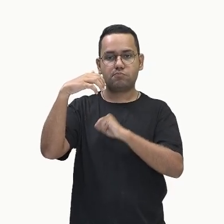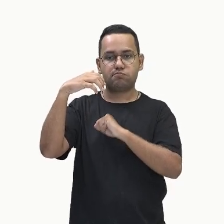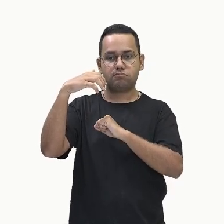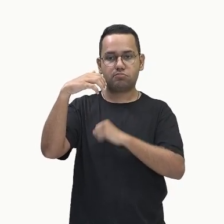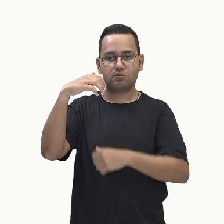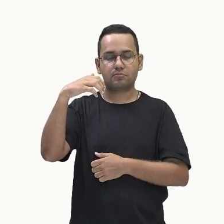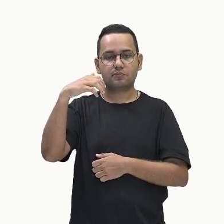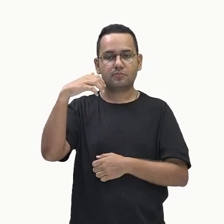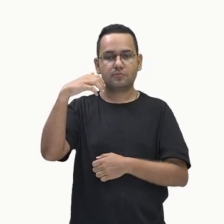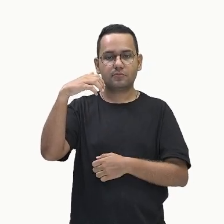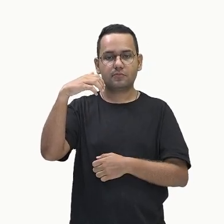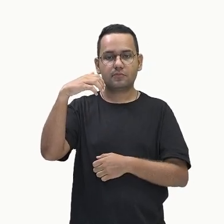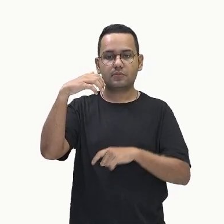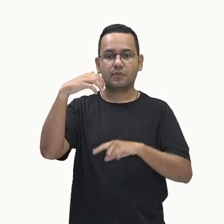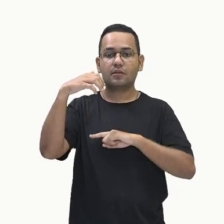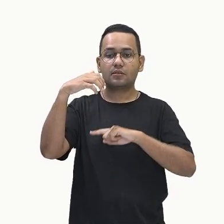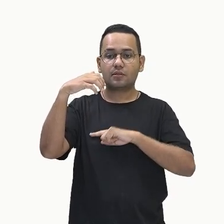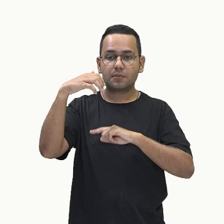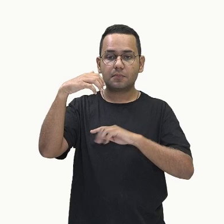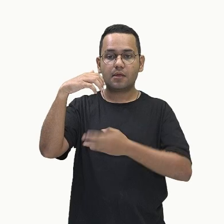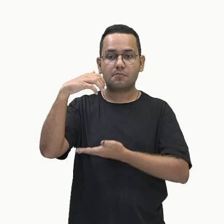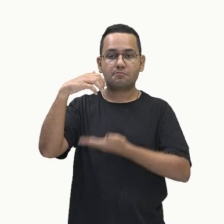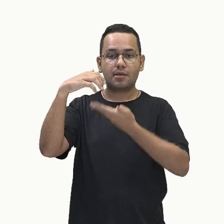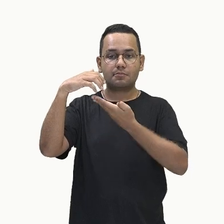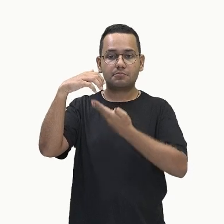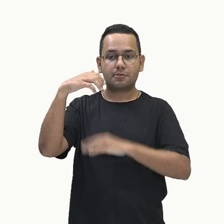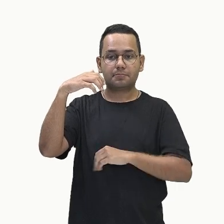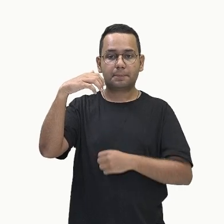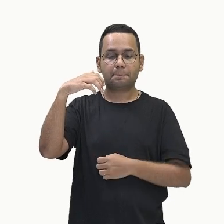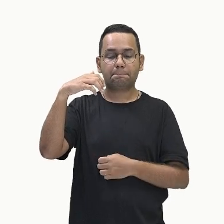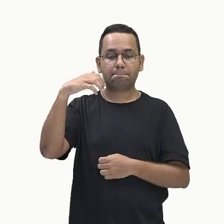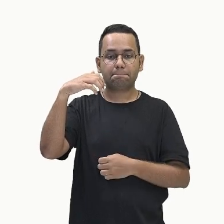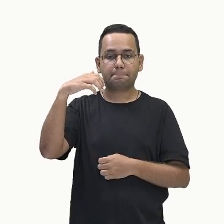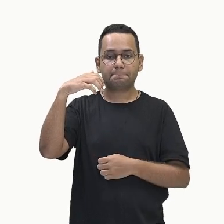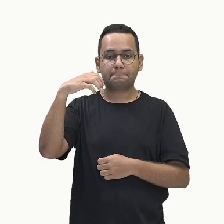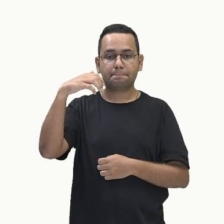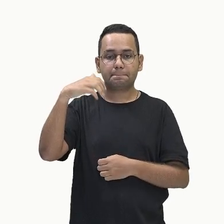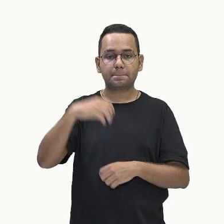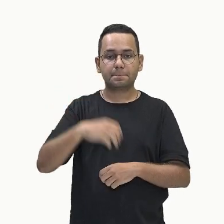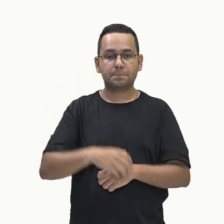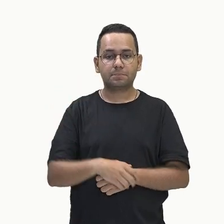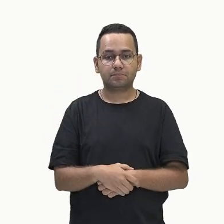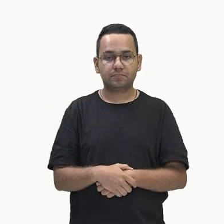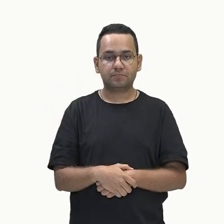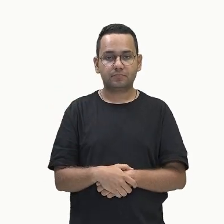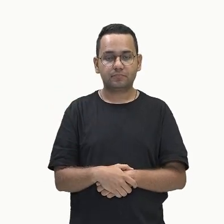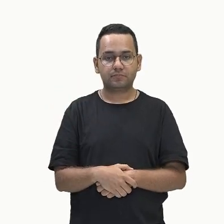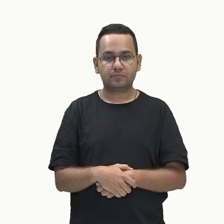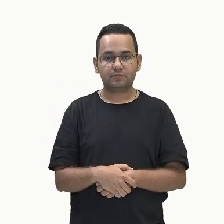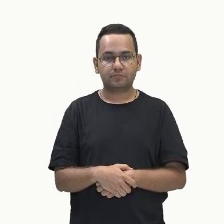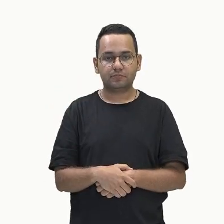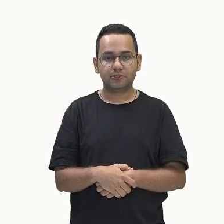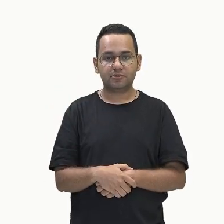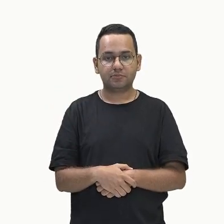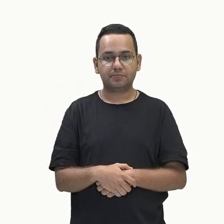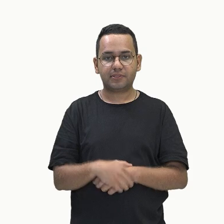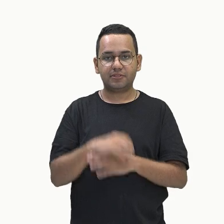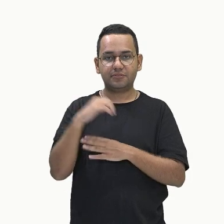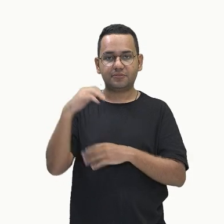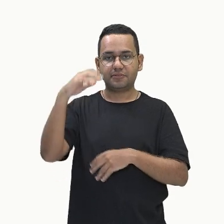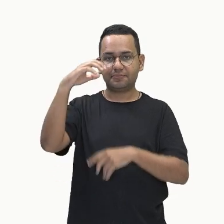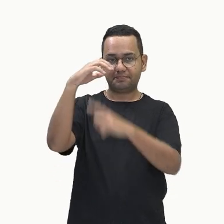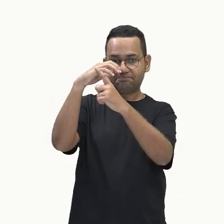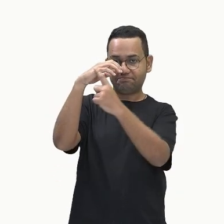a pressão arterial, certo? E a nossa medula